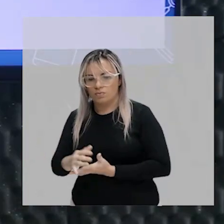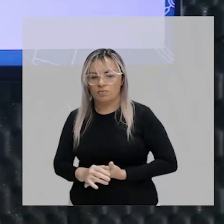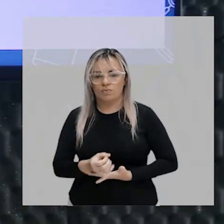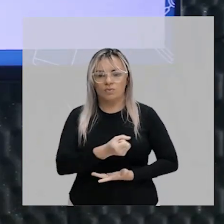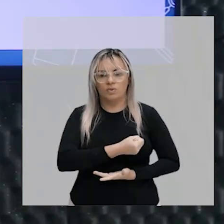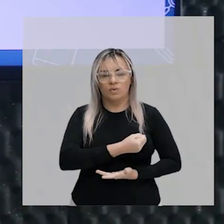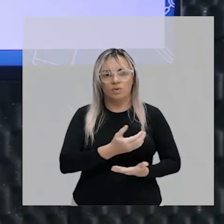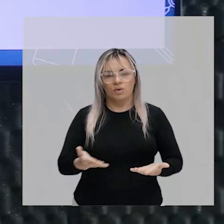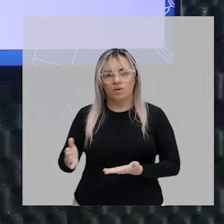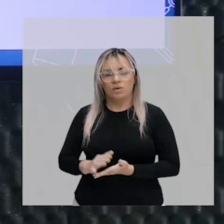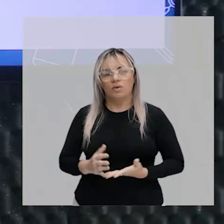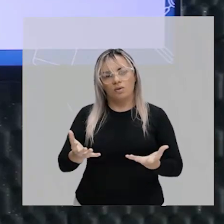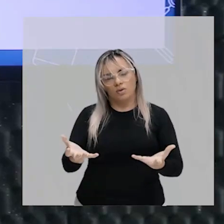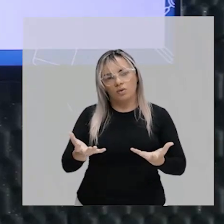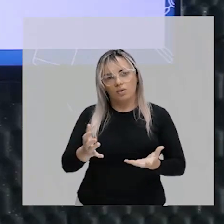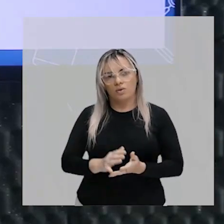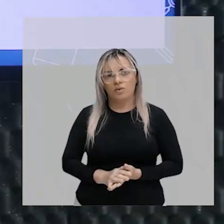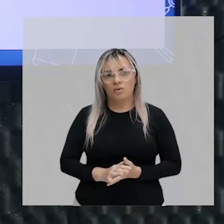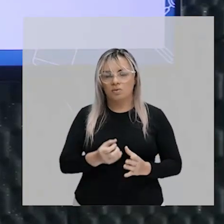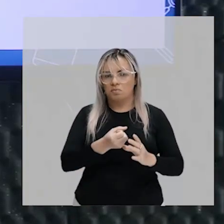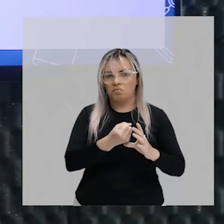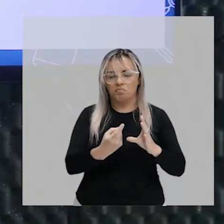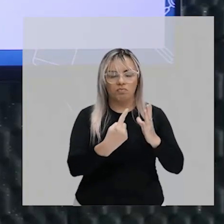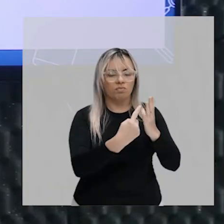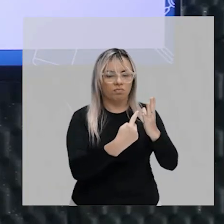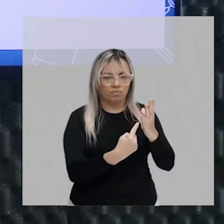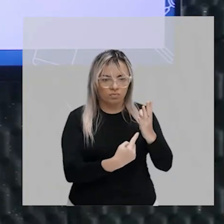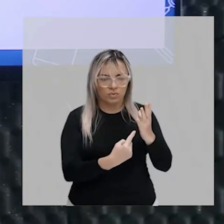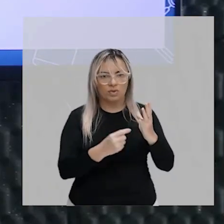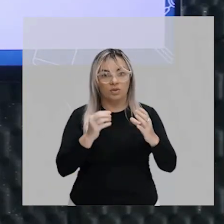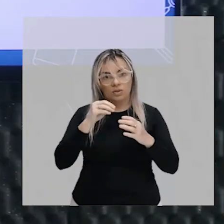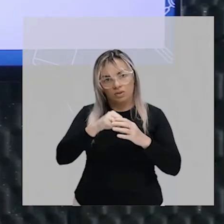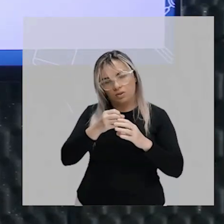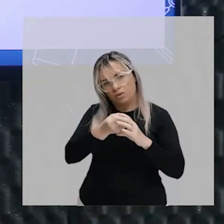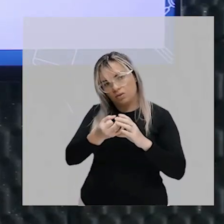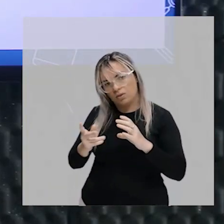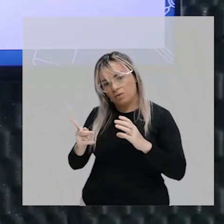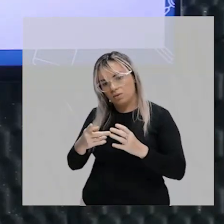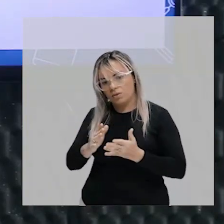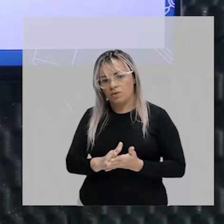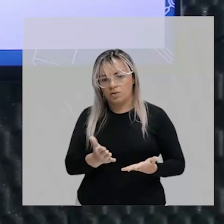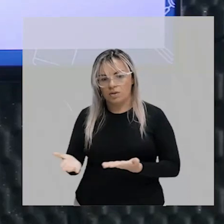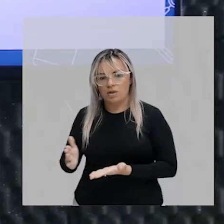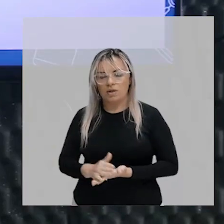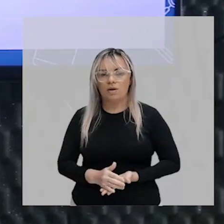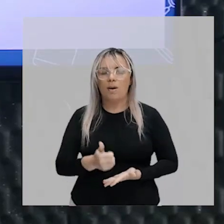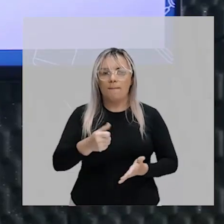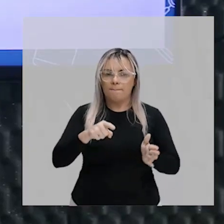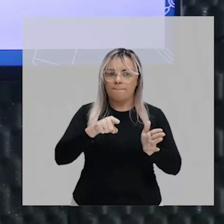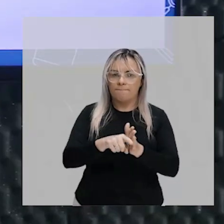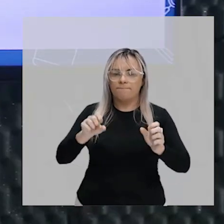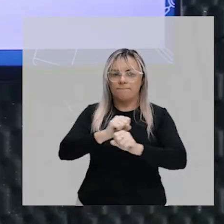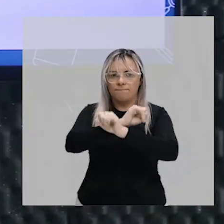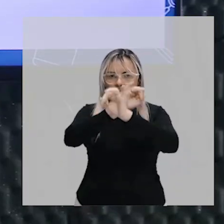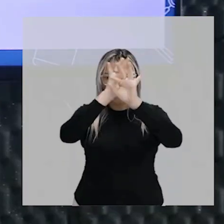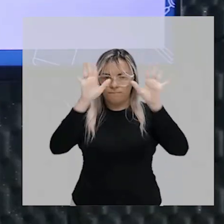por acaso eu quiser dizer quais são tranquilo eu posso dizer mas a questão tá muito clara Você pode até